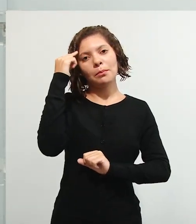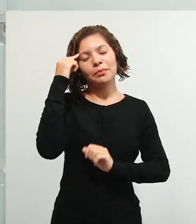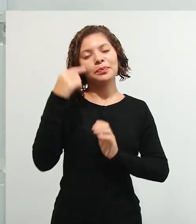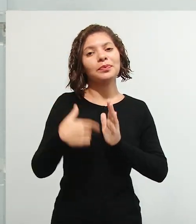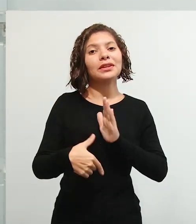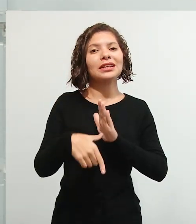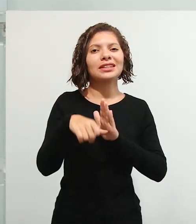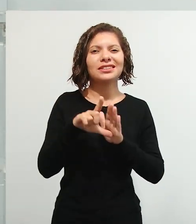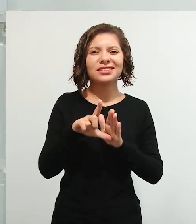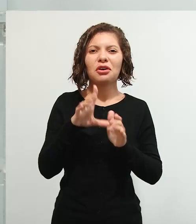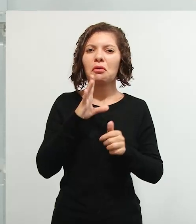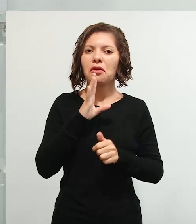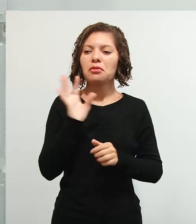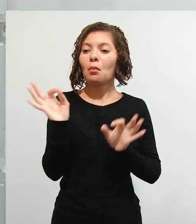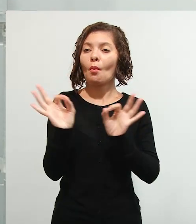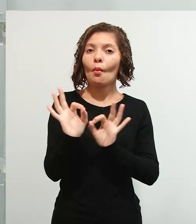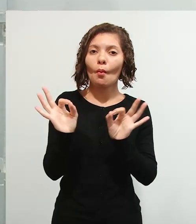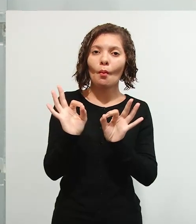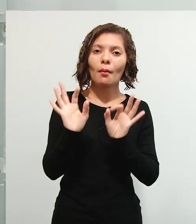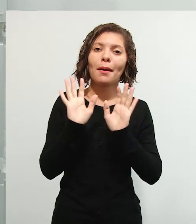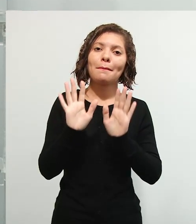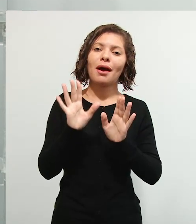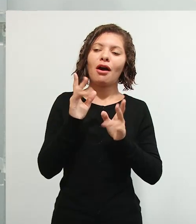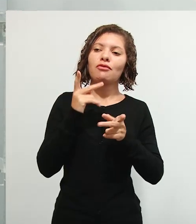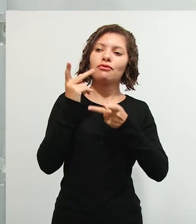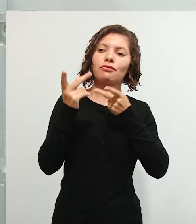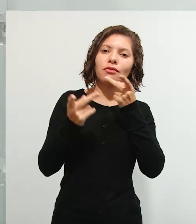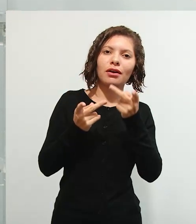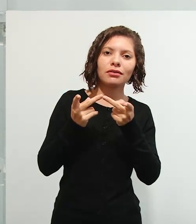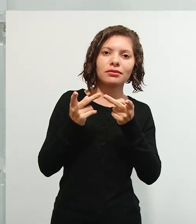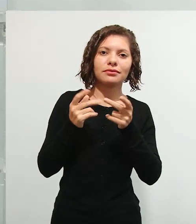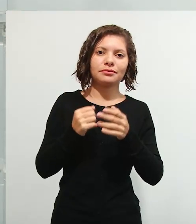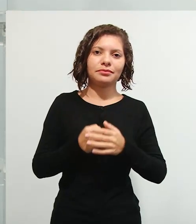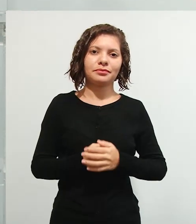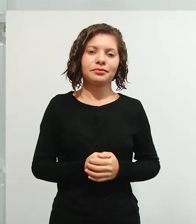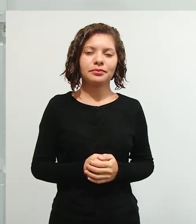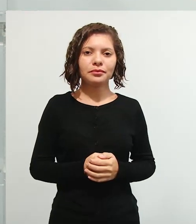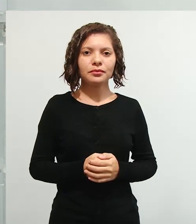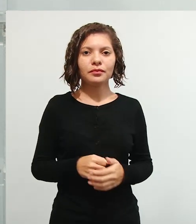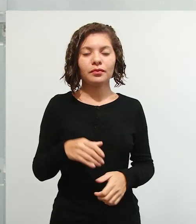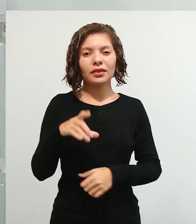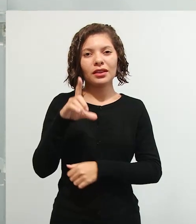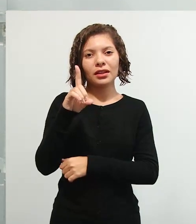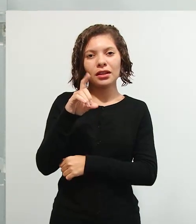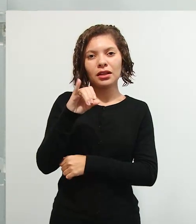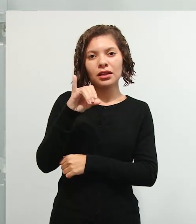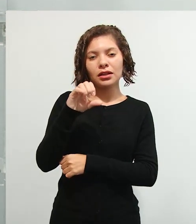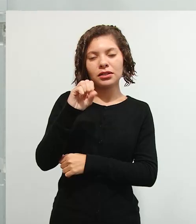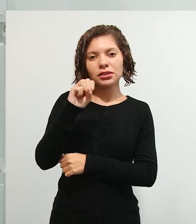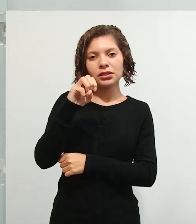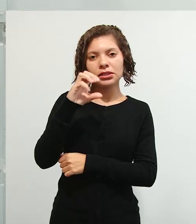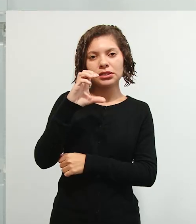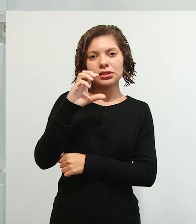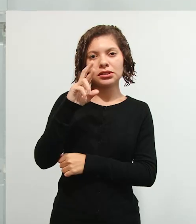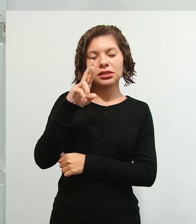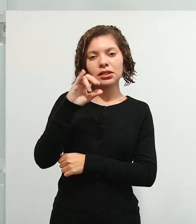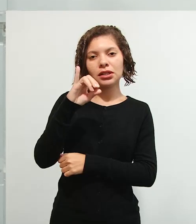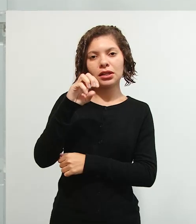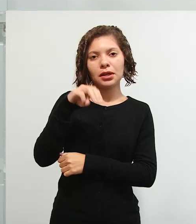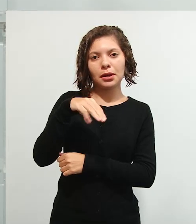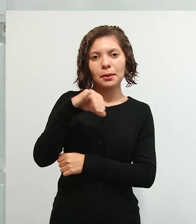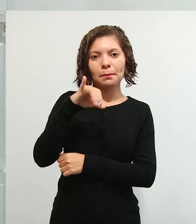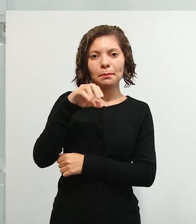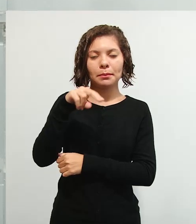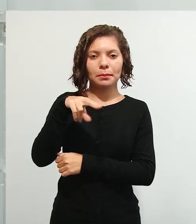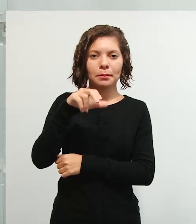concebido anteriormente. E o que é discriminação? Então, eu posso ter um preconceito racial,